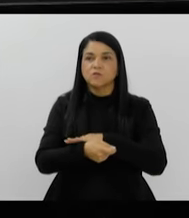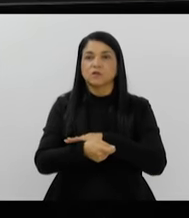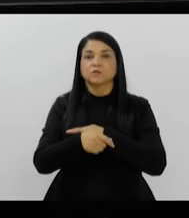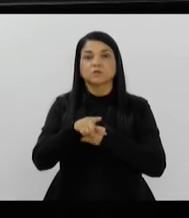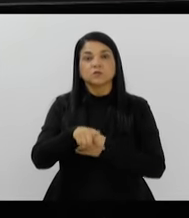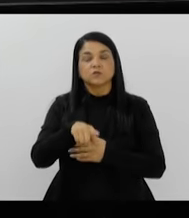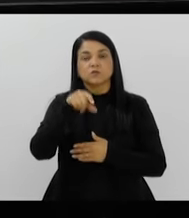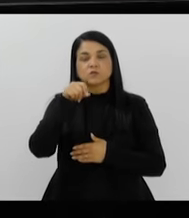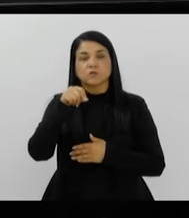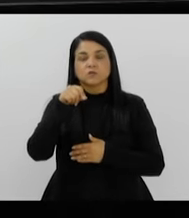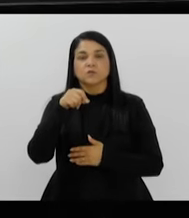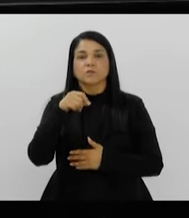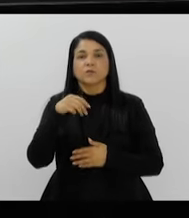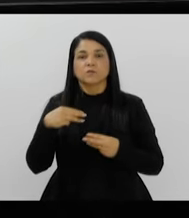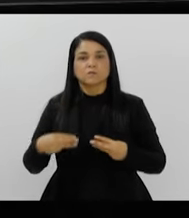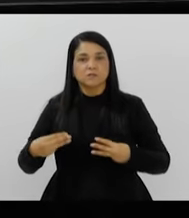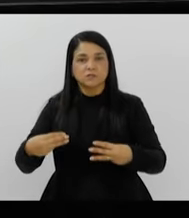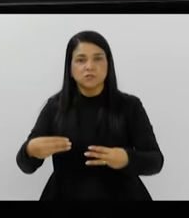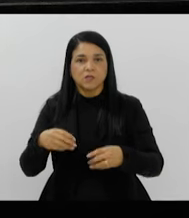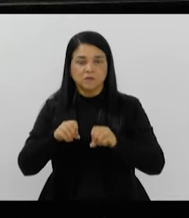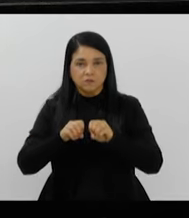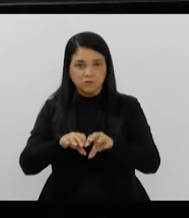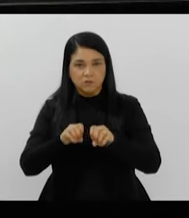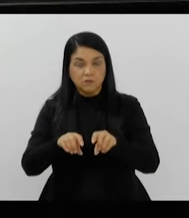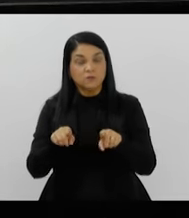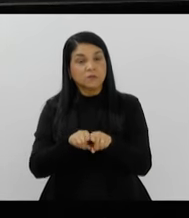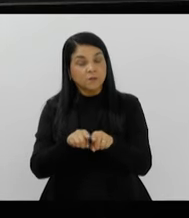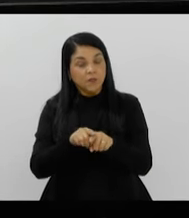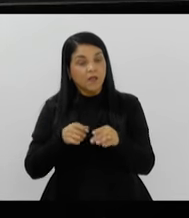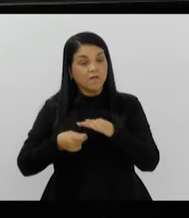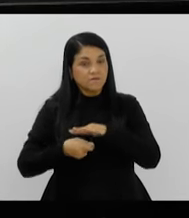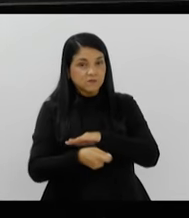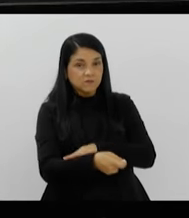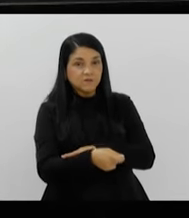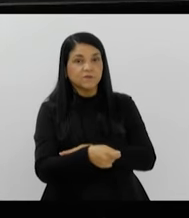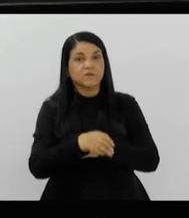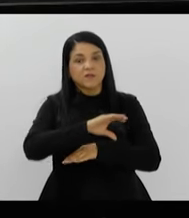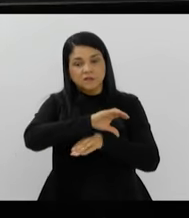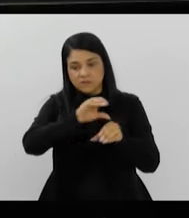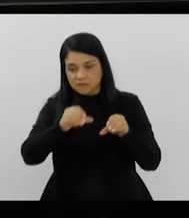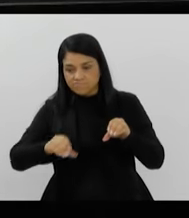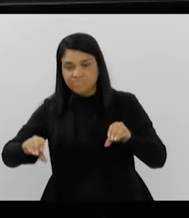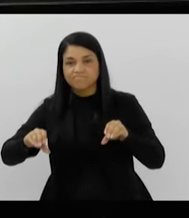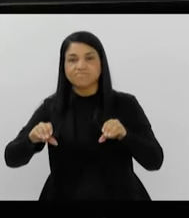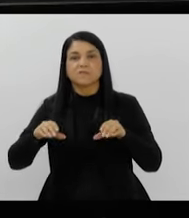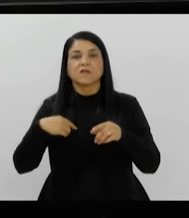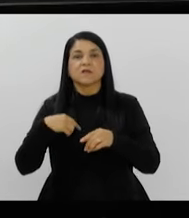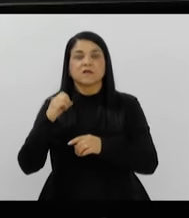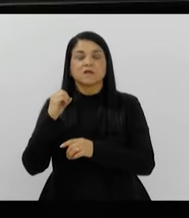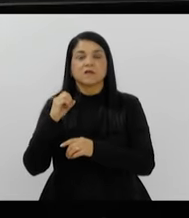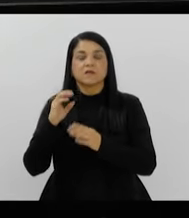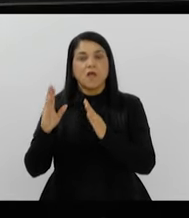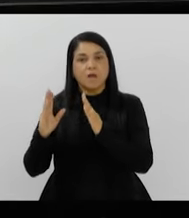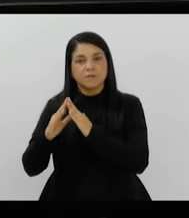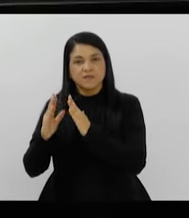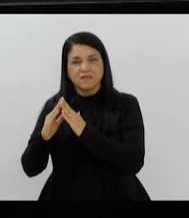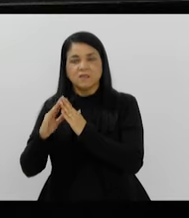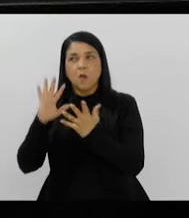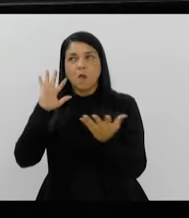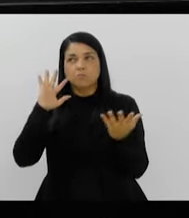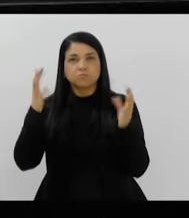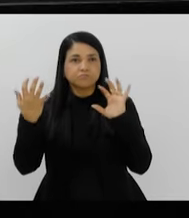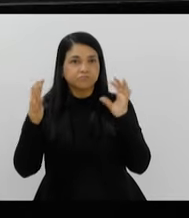pelo Ministério da Educação, investir também em saneamento, habitação, adaptação a mudanças